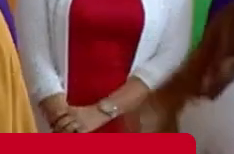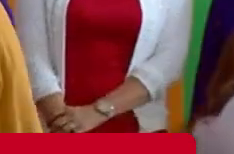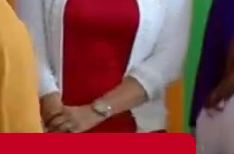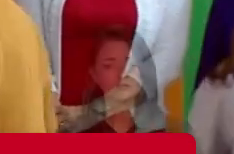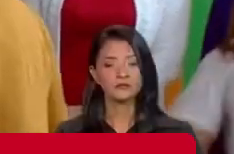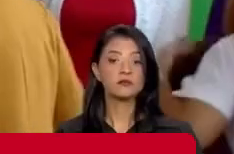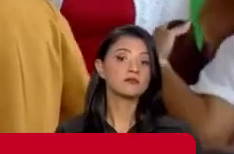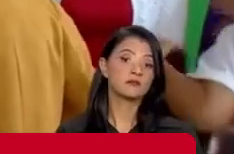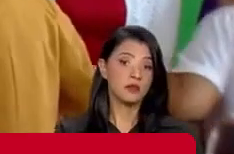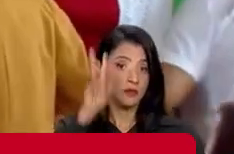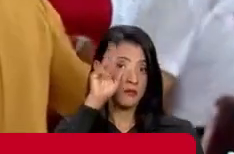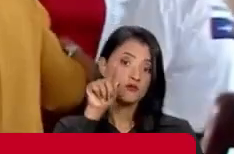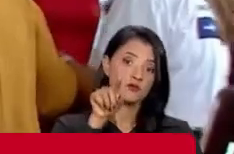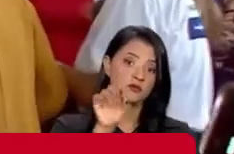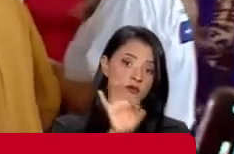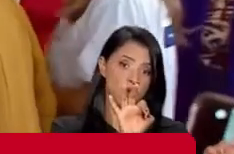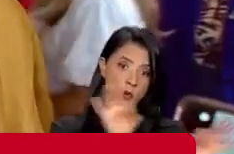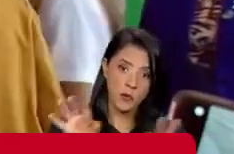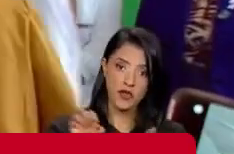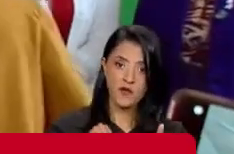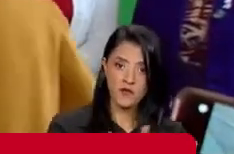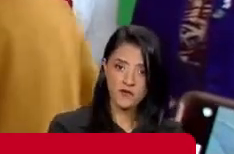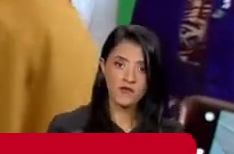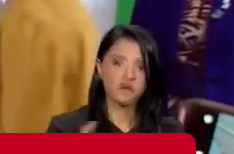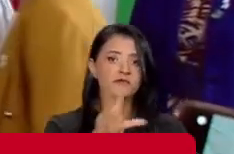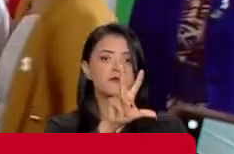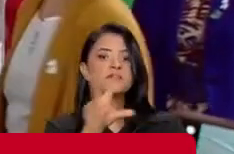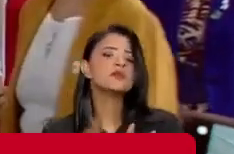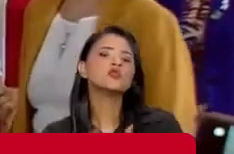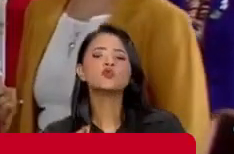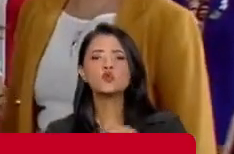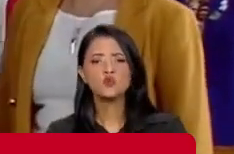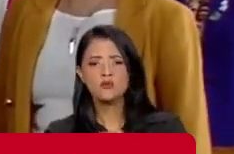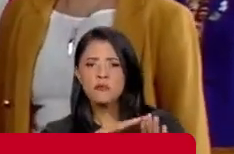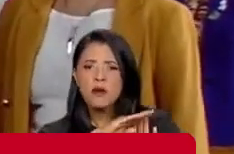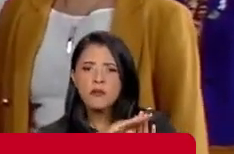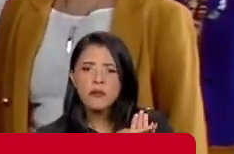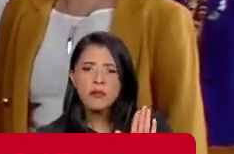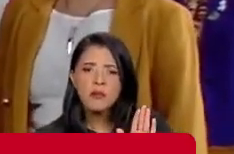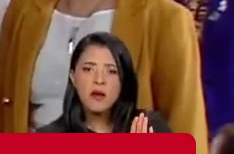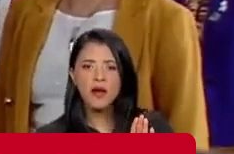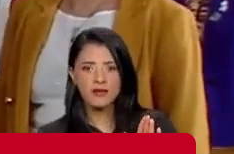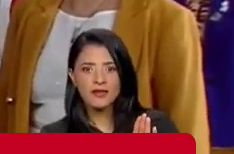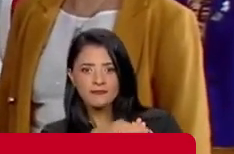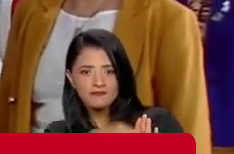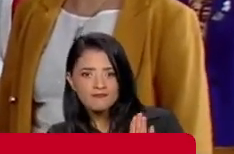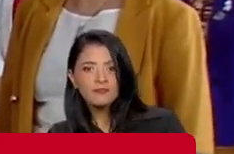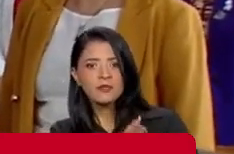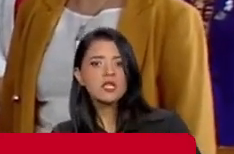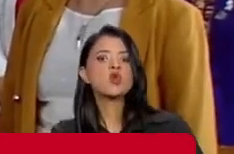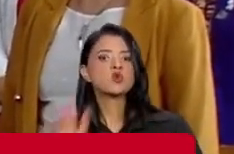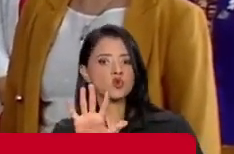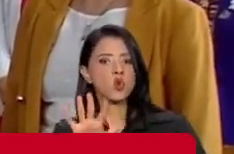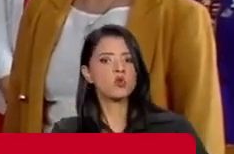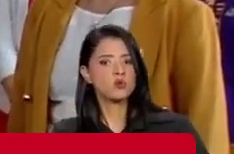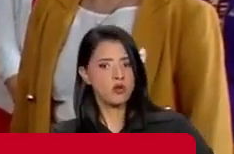Só lembrando a você que nos acompanha ao vivo aqui na TV Brasil, o cronograma do Programa Nacional de